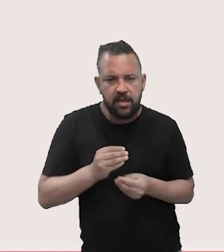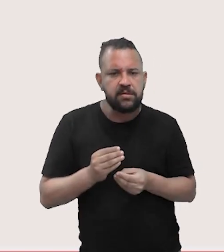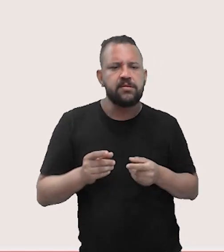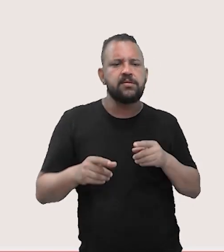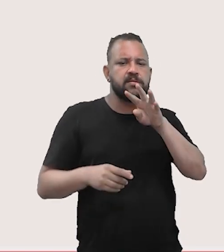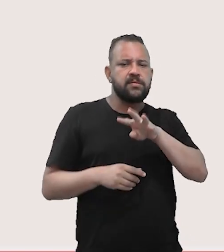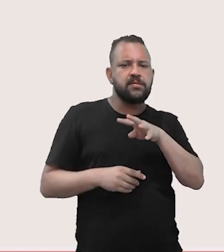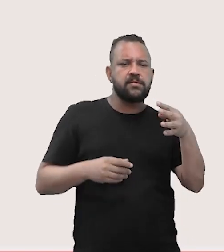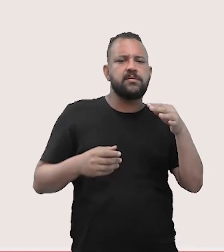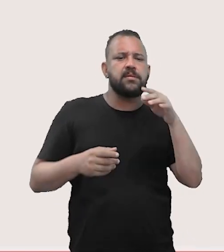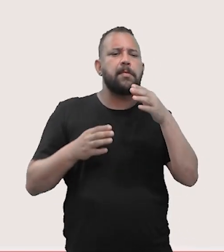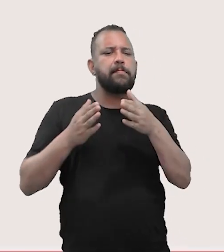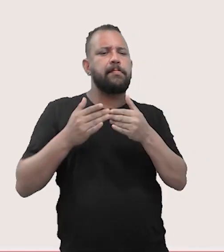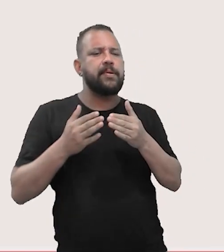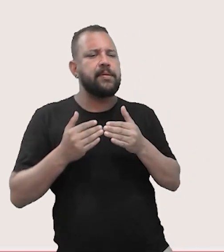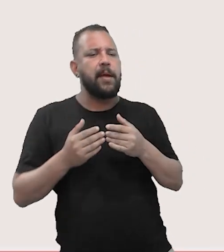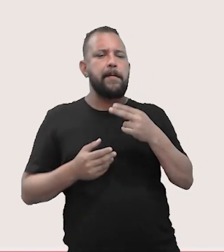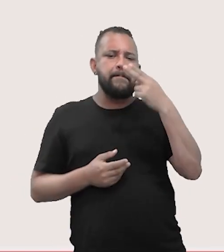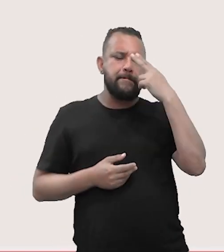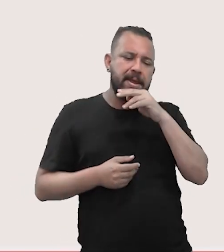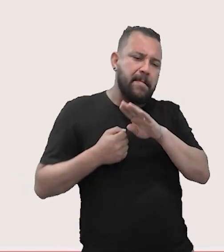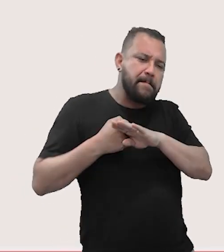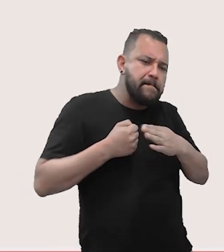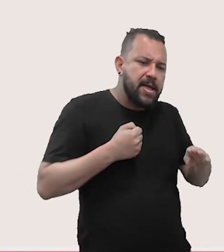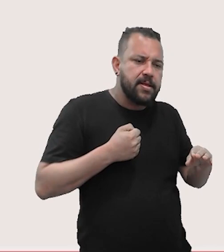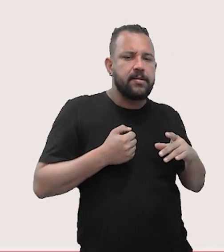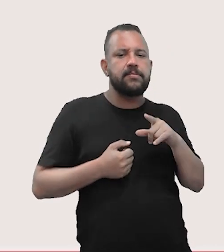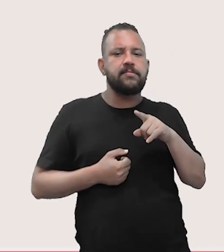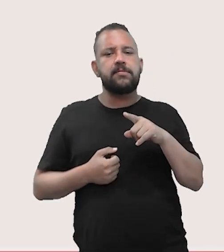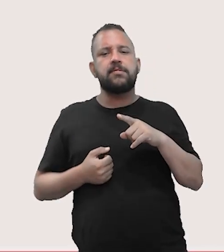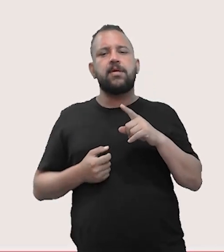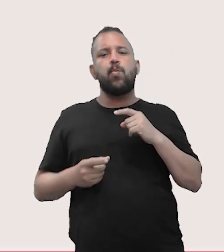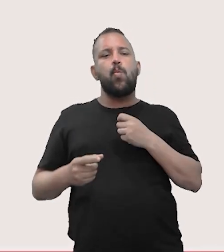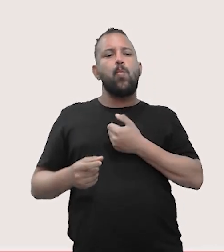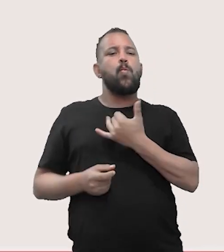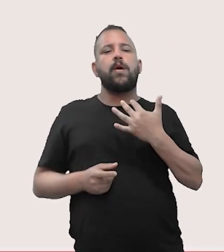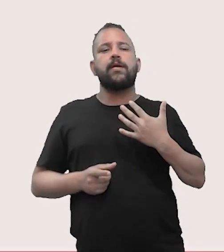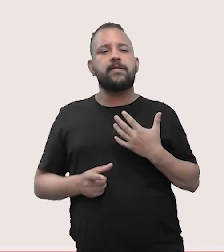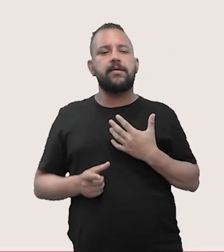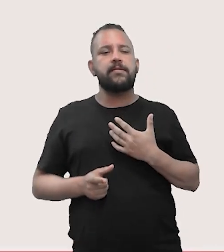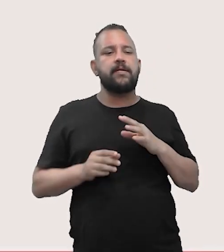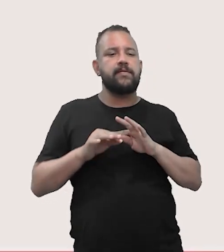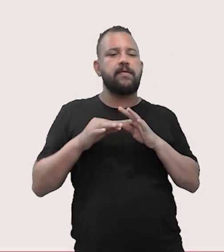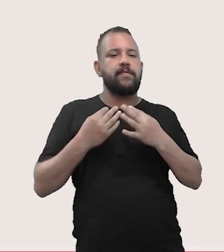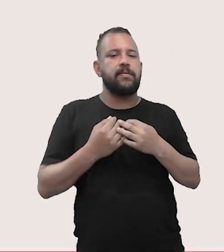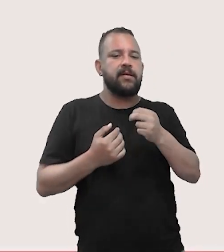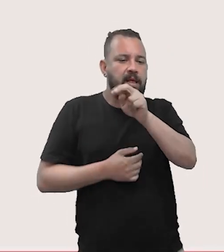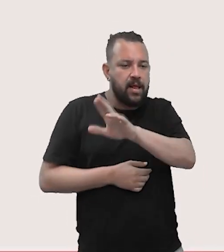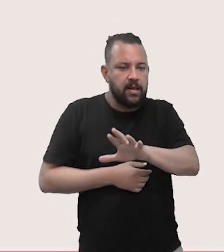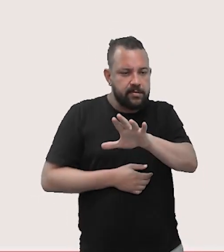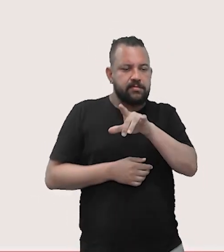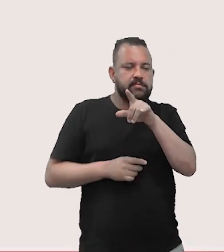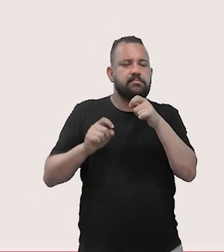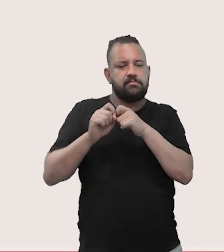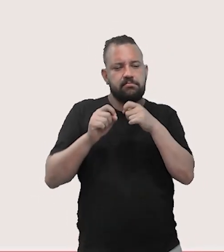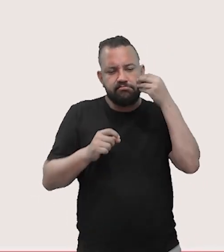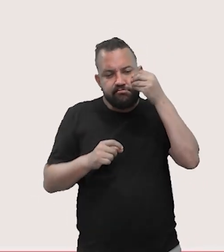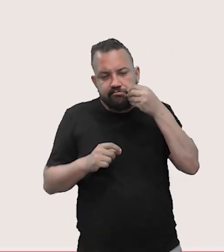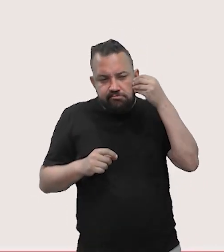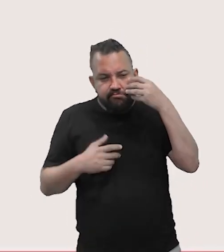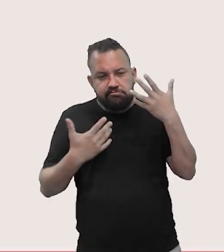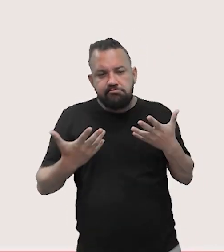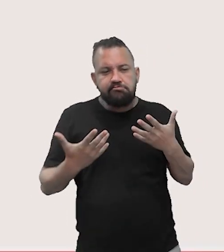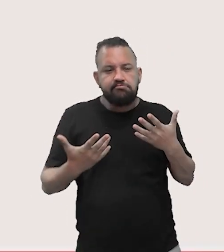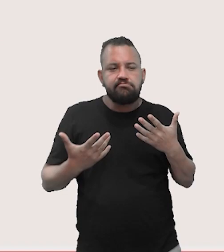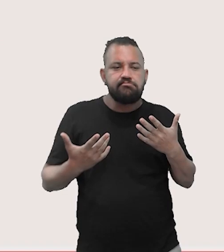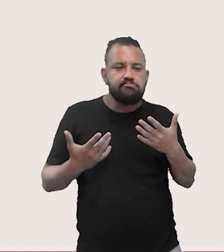pedindo exatamente a mediana da quantidade de crianças por família nessa região. E aí você tenta compreender